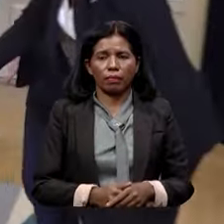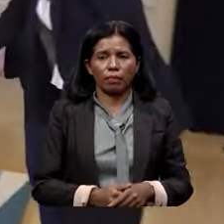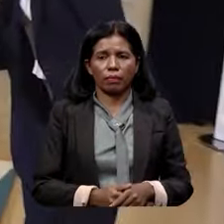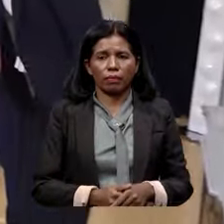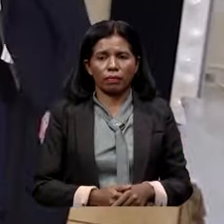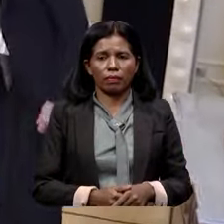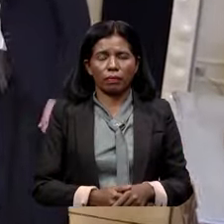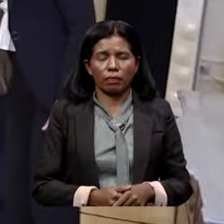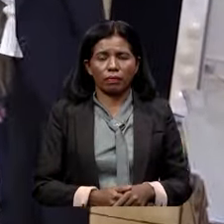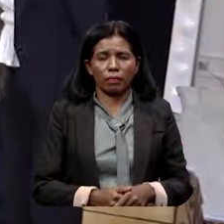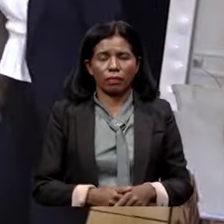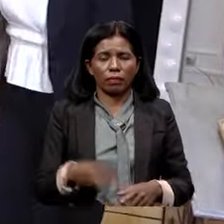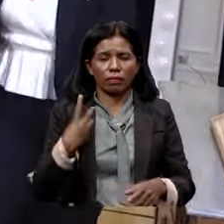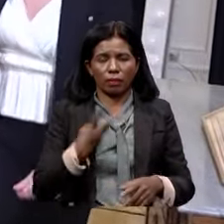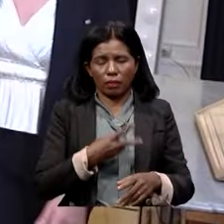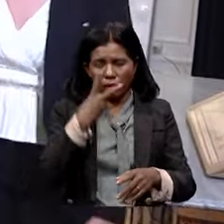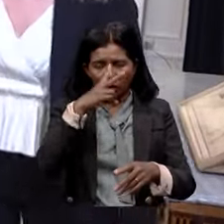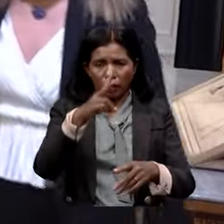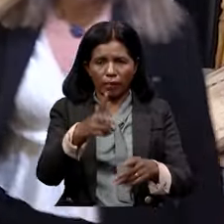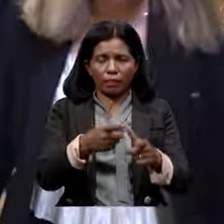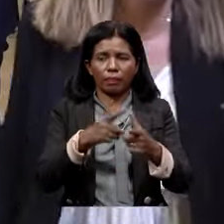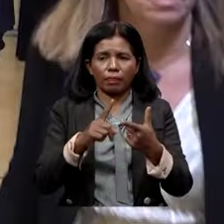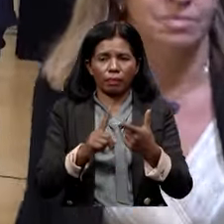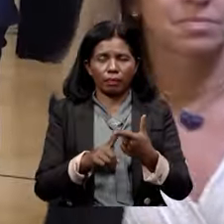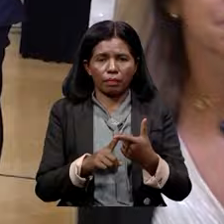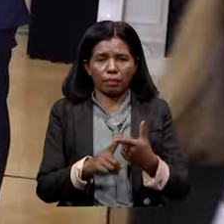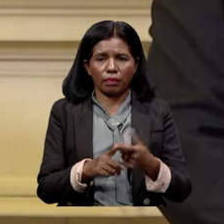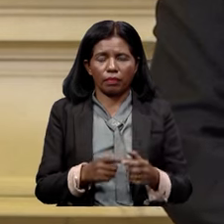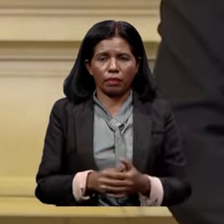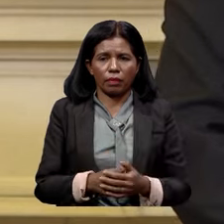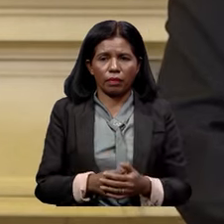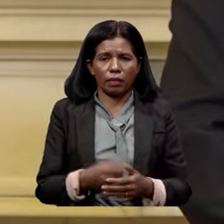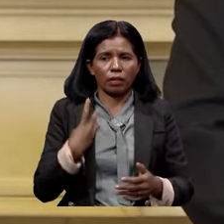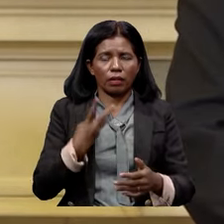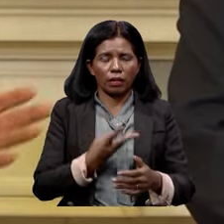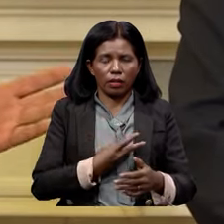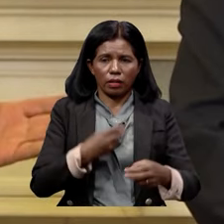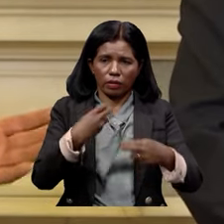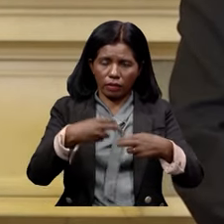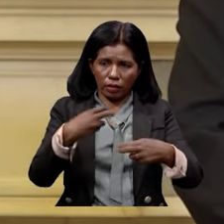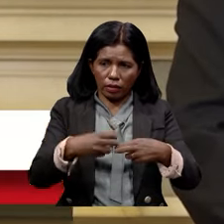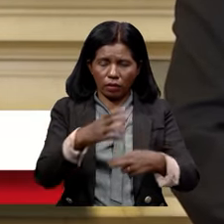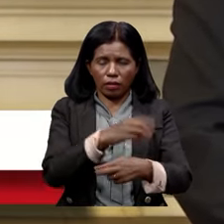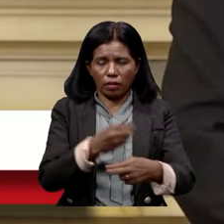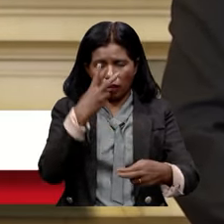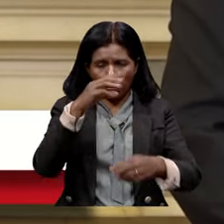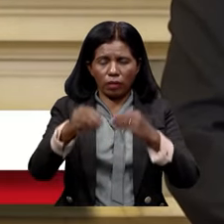Precisamos imenso, somos um país novo, temos muitas dificuldades, muitos